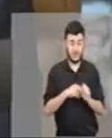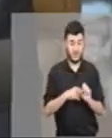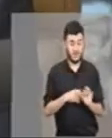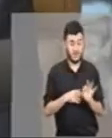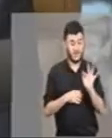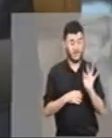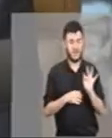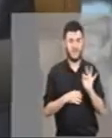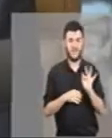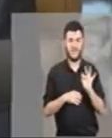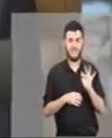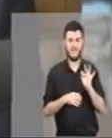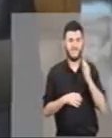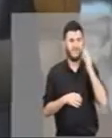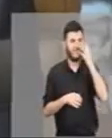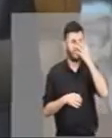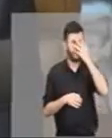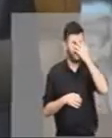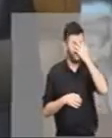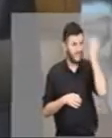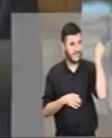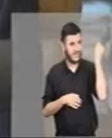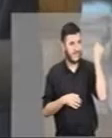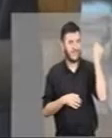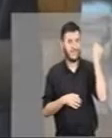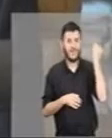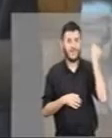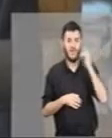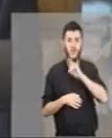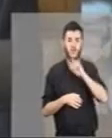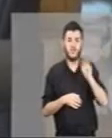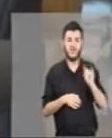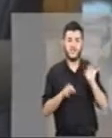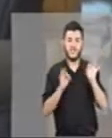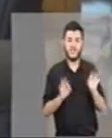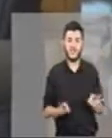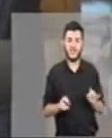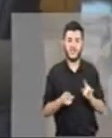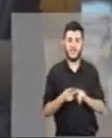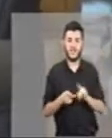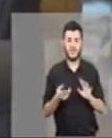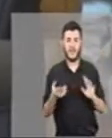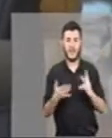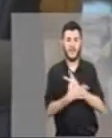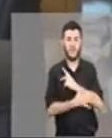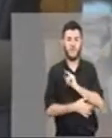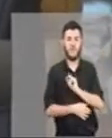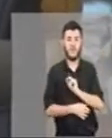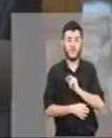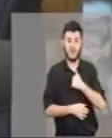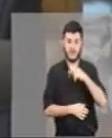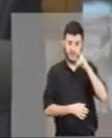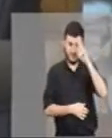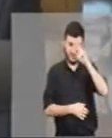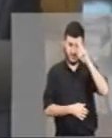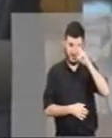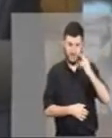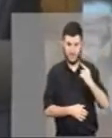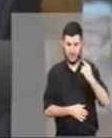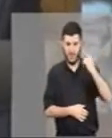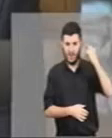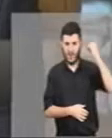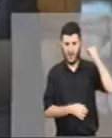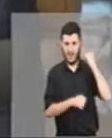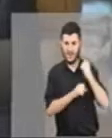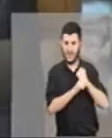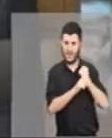data e nem as circunstâncias, mas eu me lembro que há algum tempo atrás, talvez há alguns poucos anos